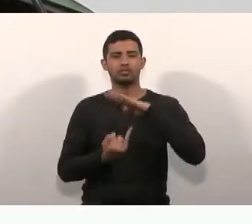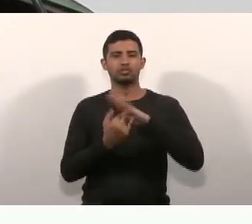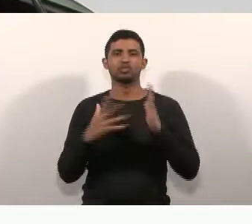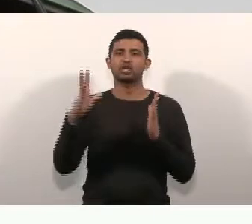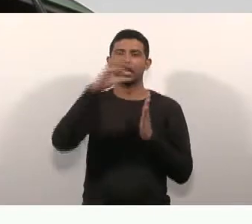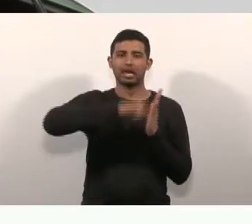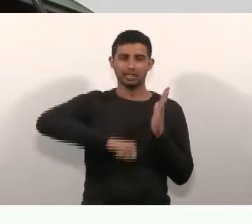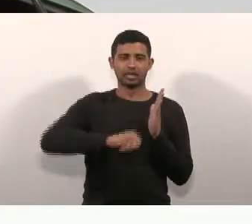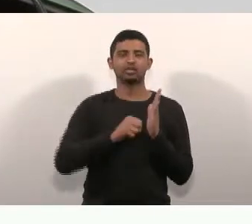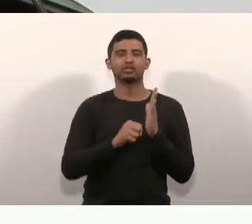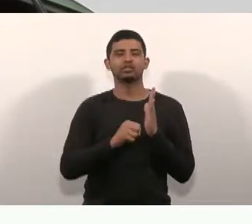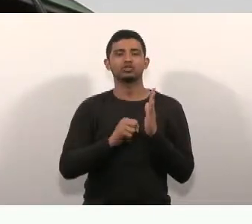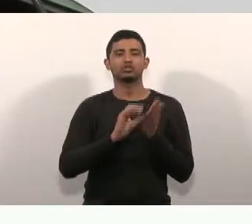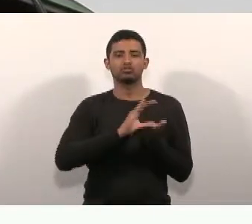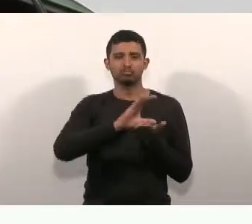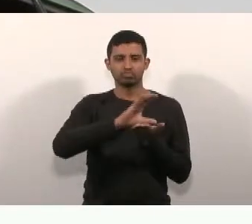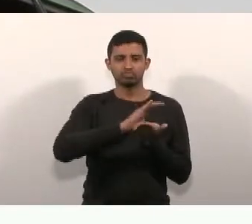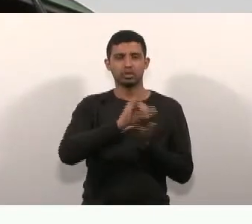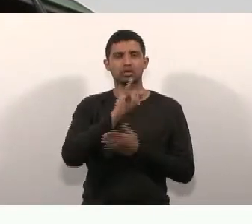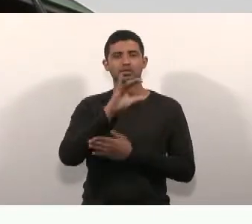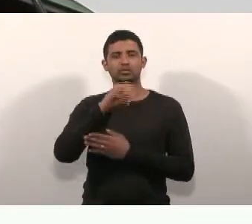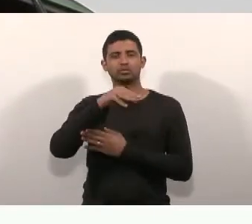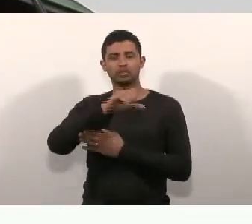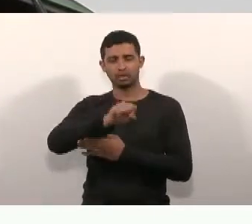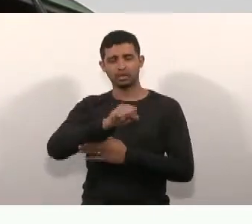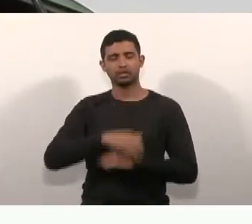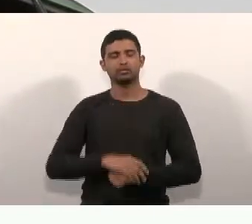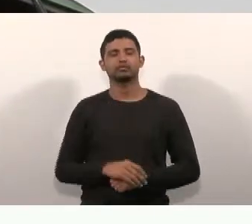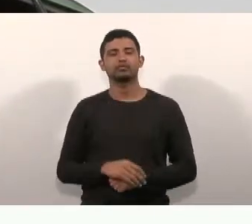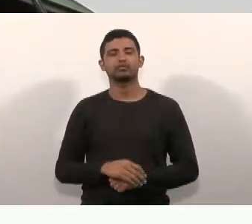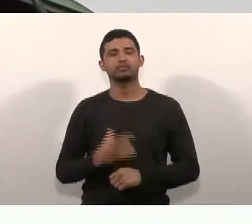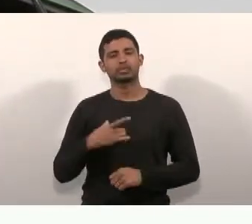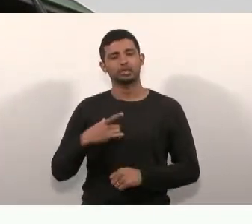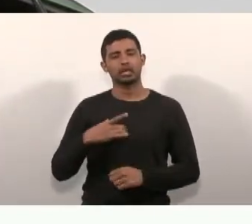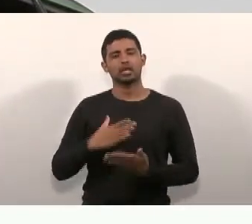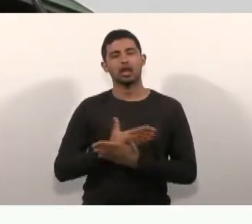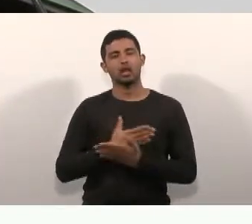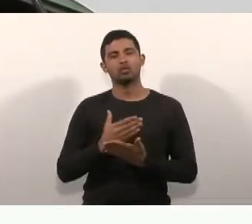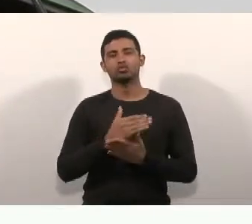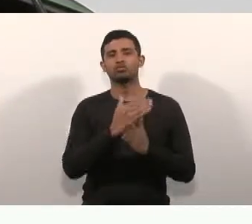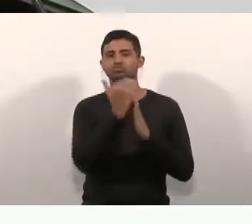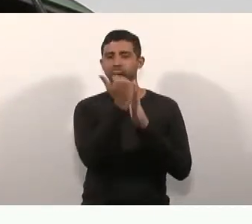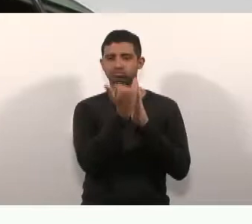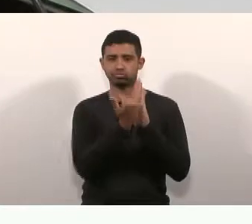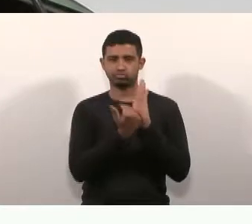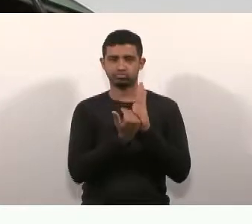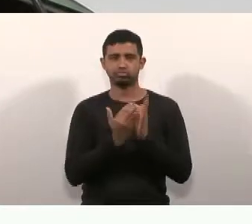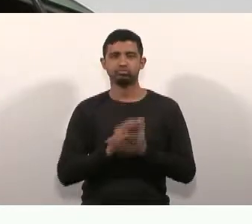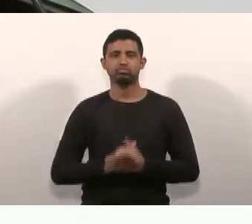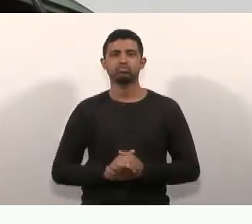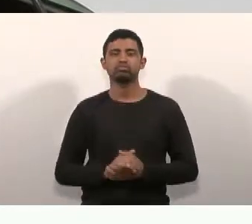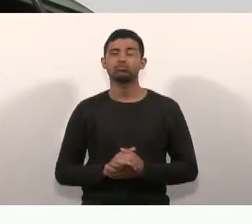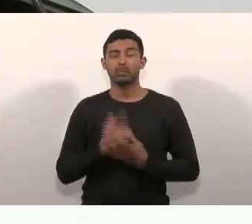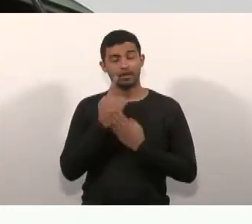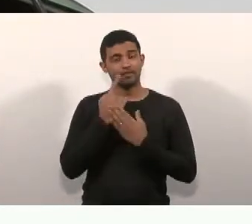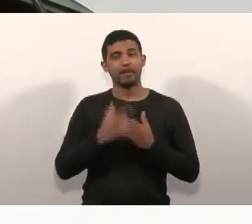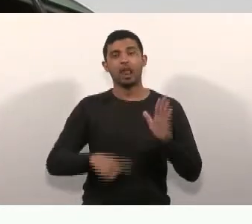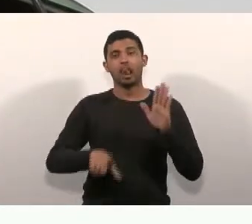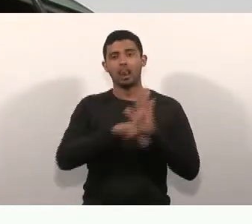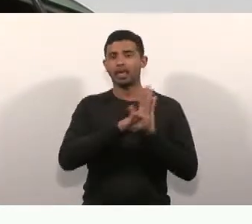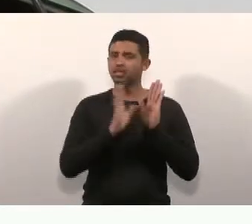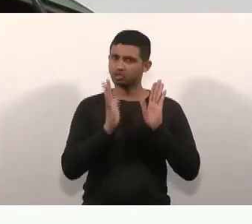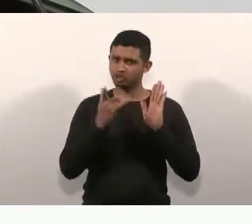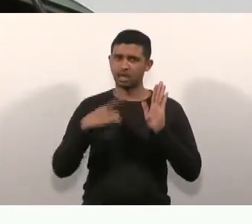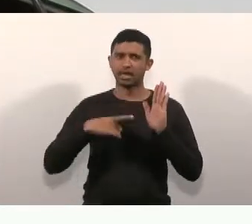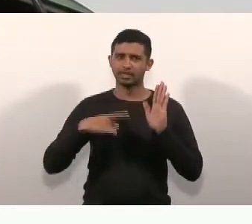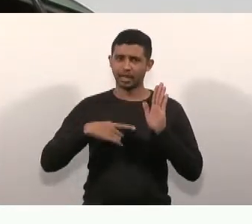cadastro de contribuinte do ICMS nos casos que menciona. Na verdade, portanto, é uma lei já